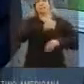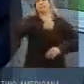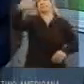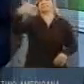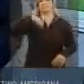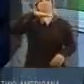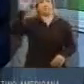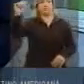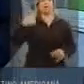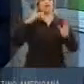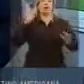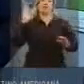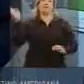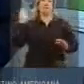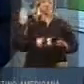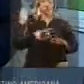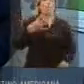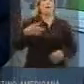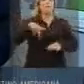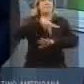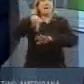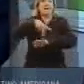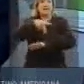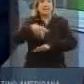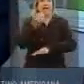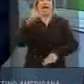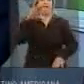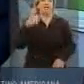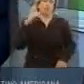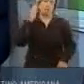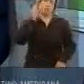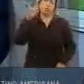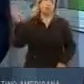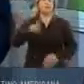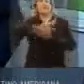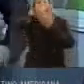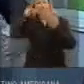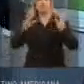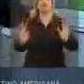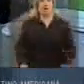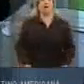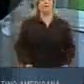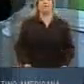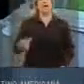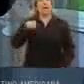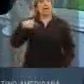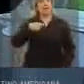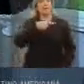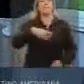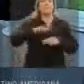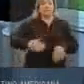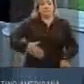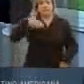africano. Eu já fui a 34 países africanos. Ou seja, eu já fui o presidente que mais